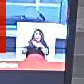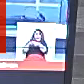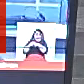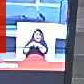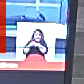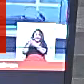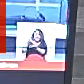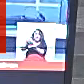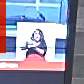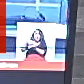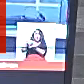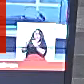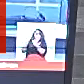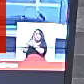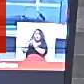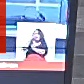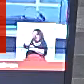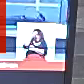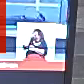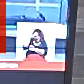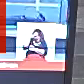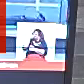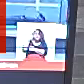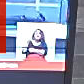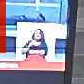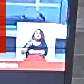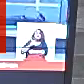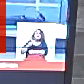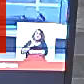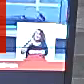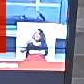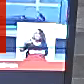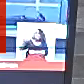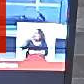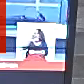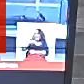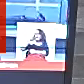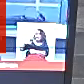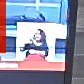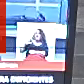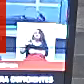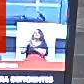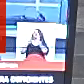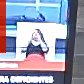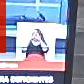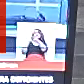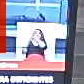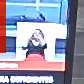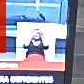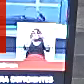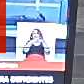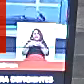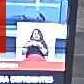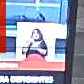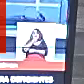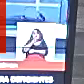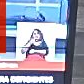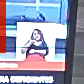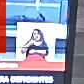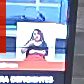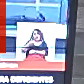da prefeitura, que tem em todos os bairros, tem em todas as cidades. Para serem mais rápidos. Para serem mais rápidos. É isso que eu